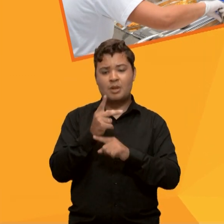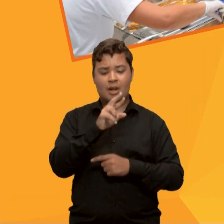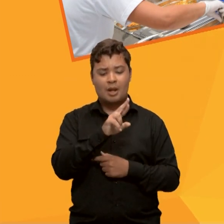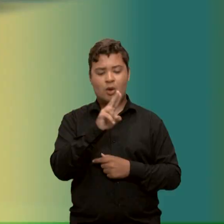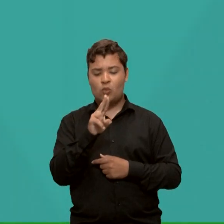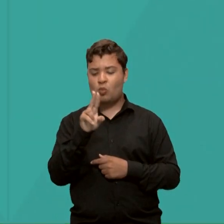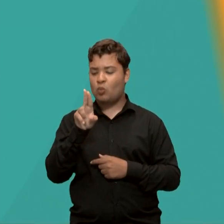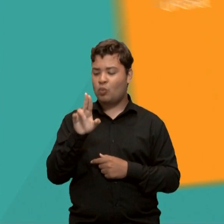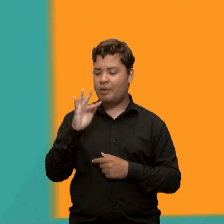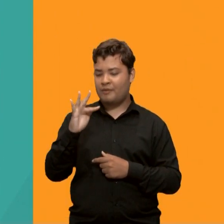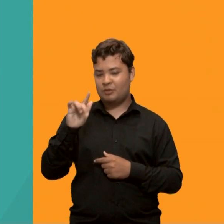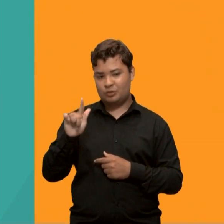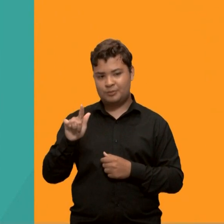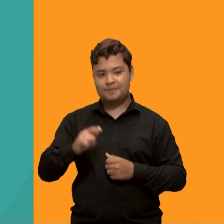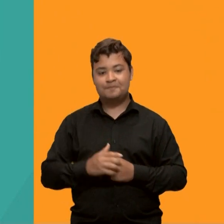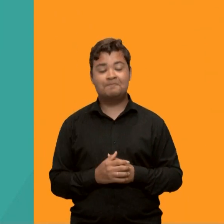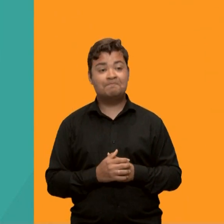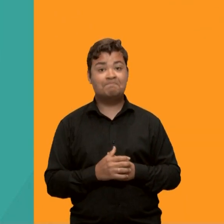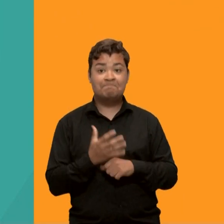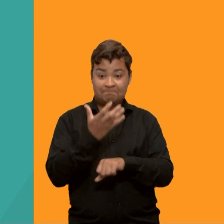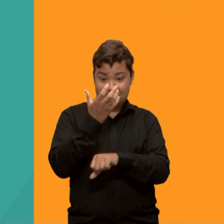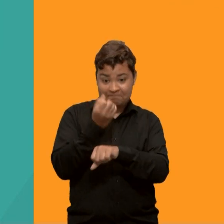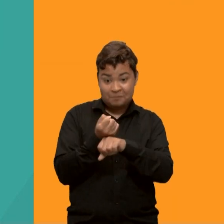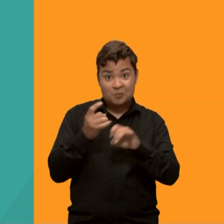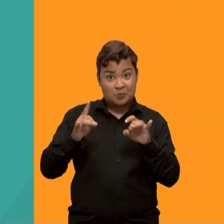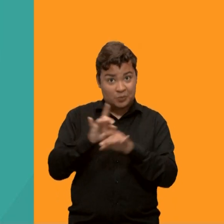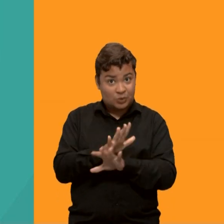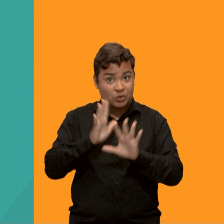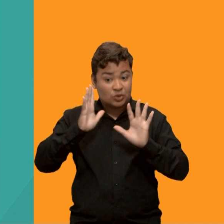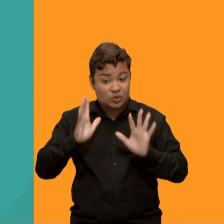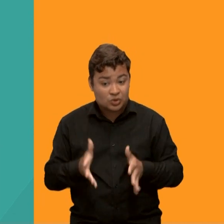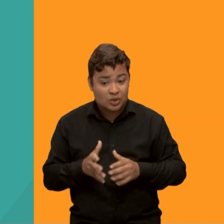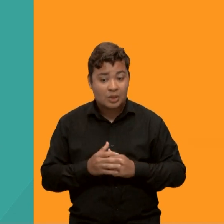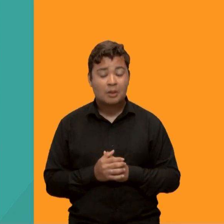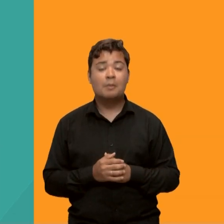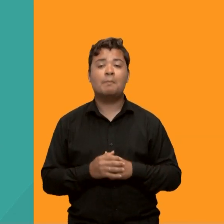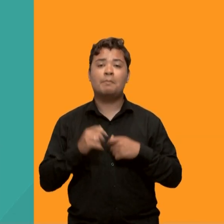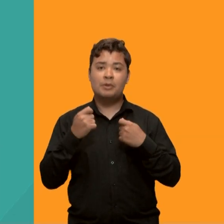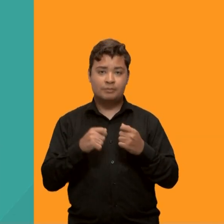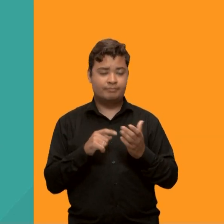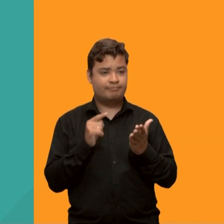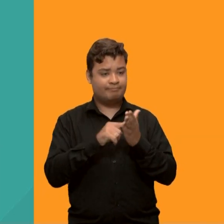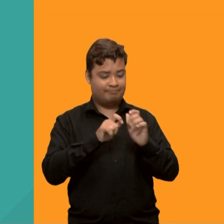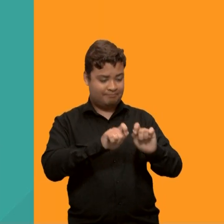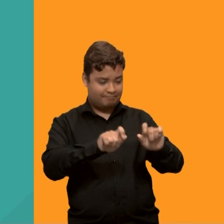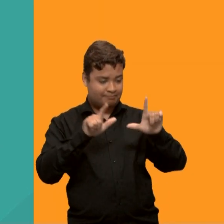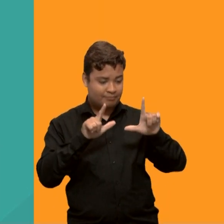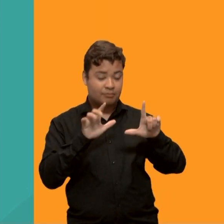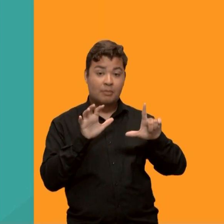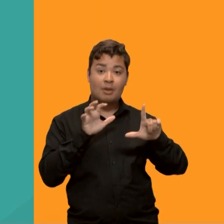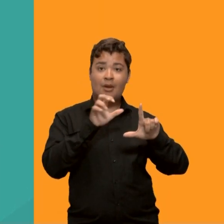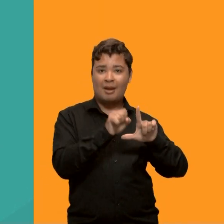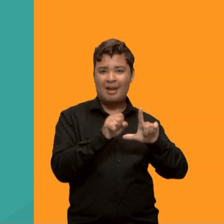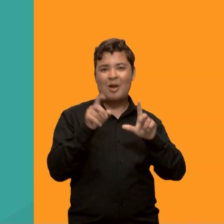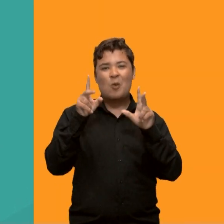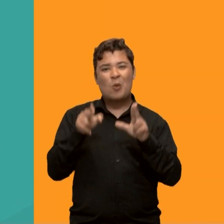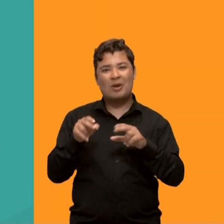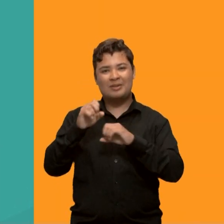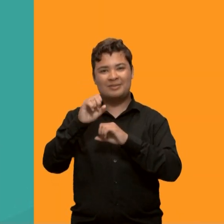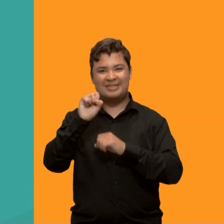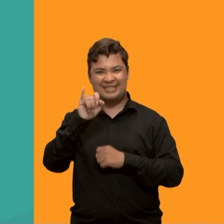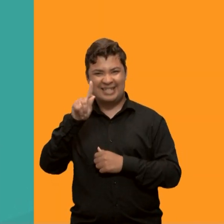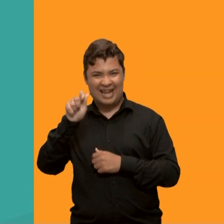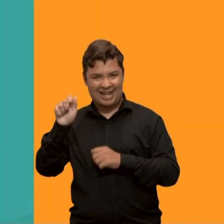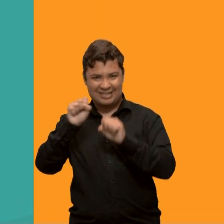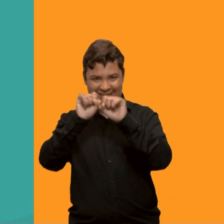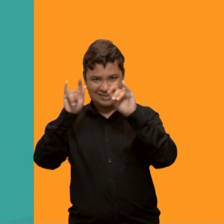RU-UFG. Após a instalação, o usuário do aplicativo deve realizar o login usando o mesmo registro do cigarro. É necessário ainda